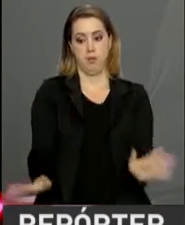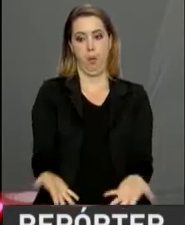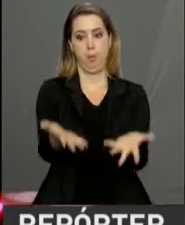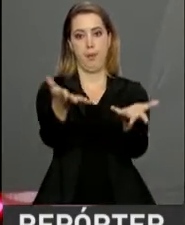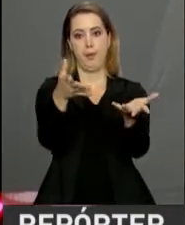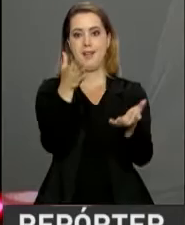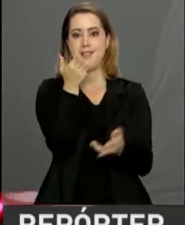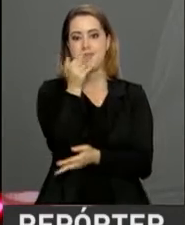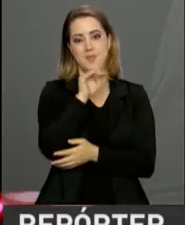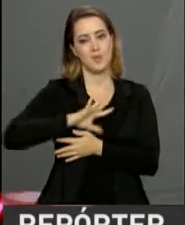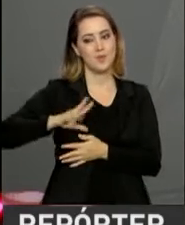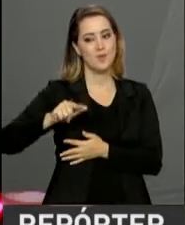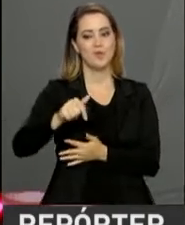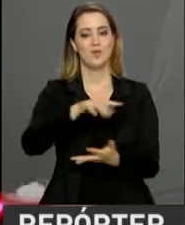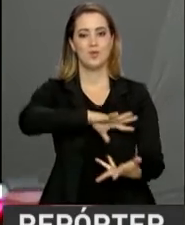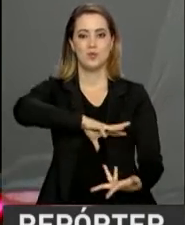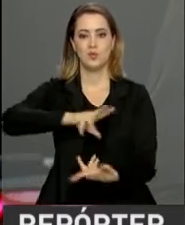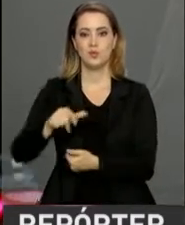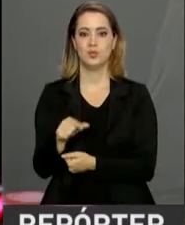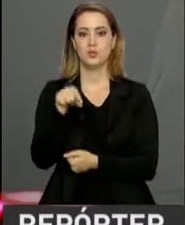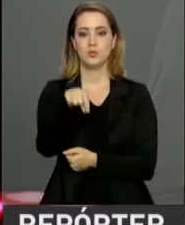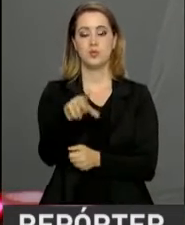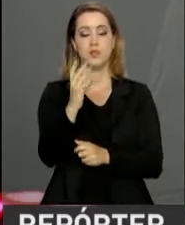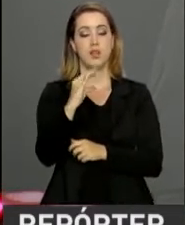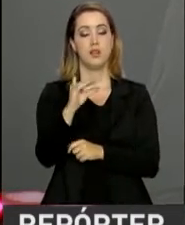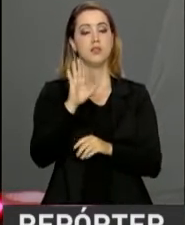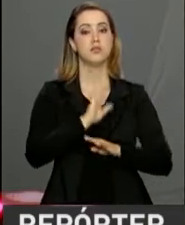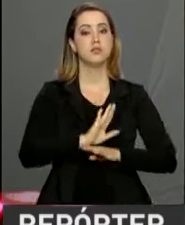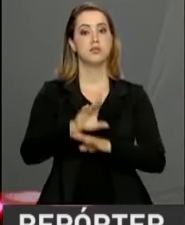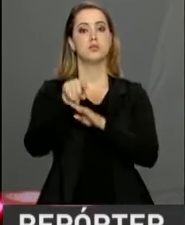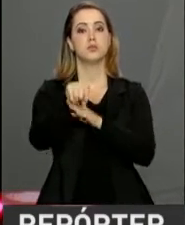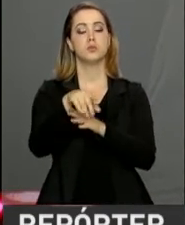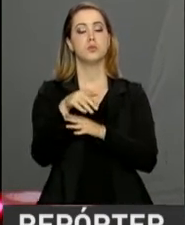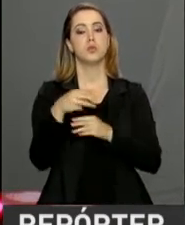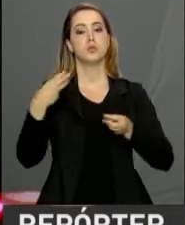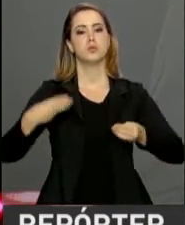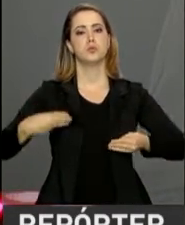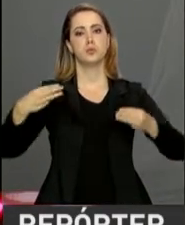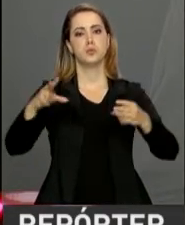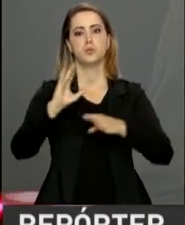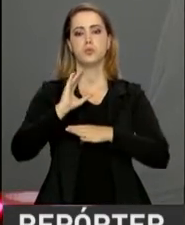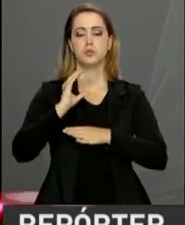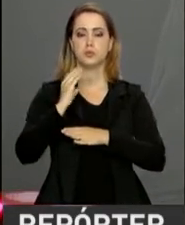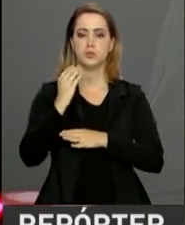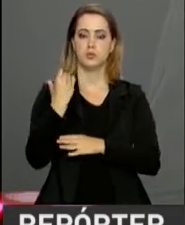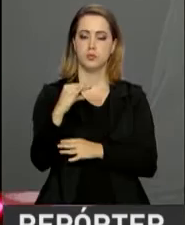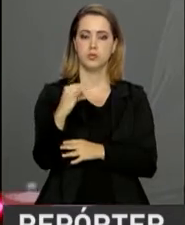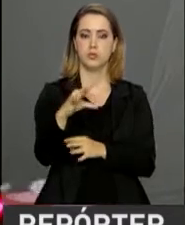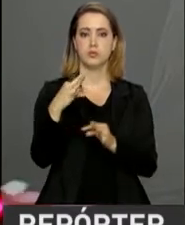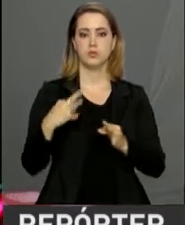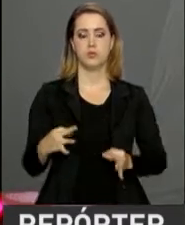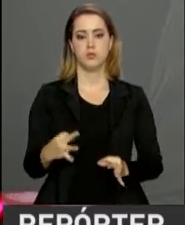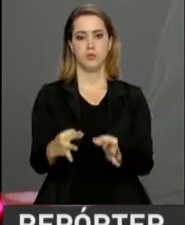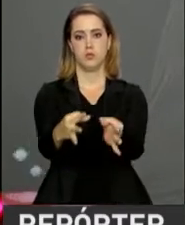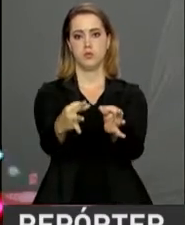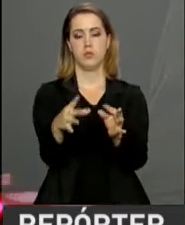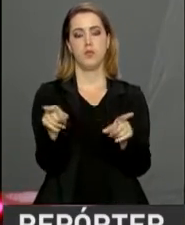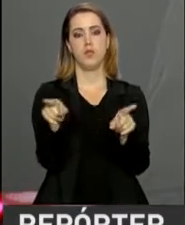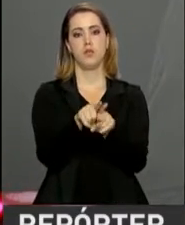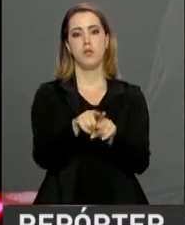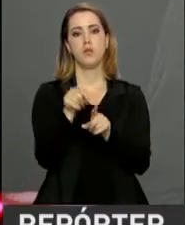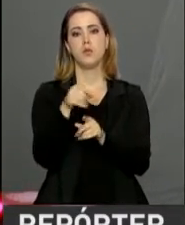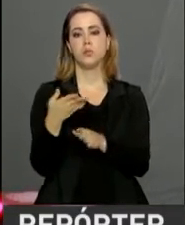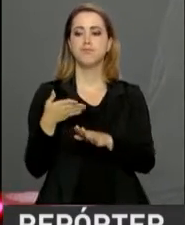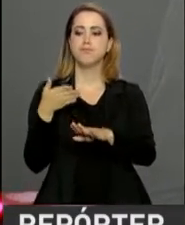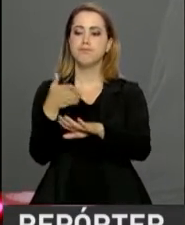ea ciência tem contribuído para isso o ministro da ciência tecnologia e inovações e comunicações gilberto kassab